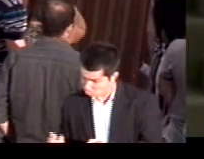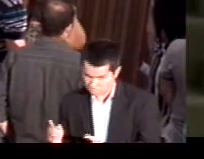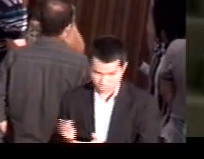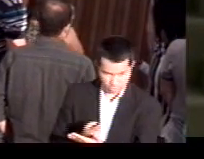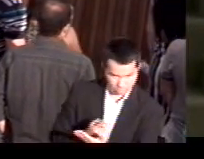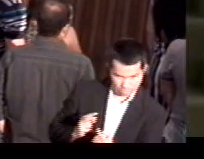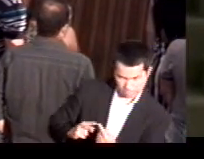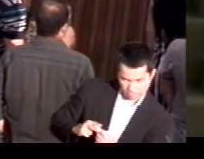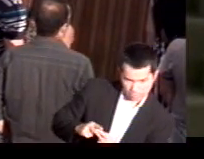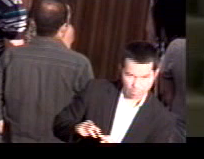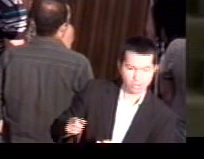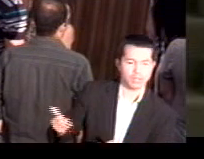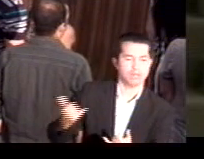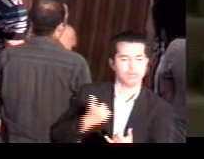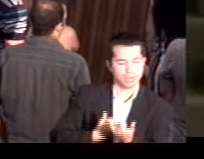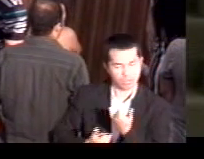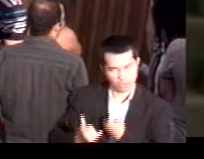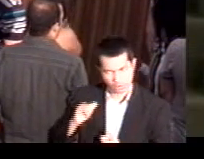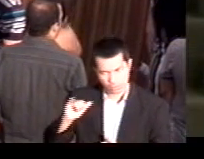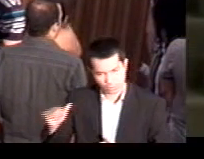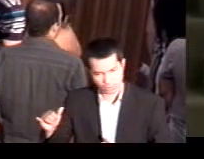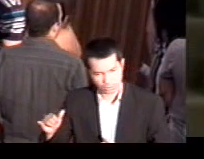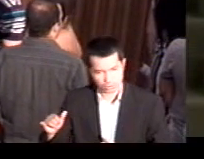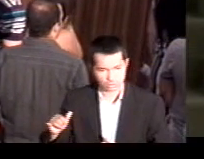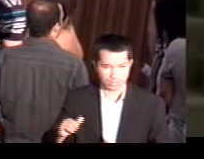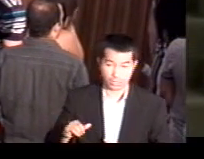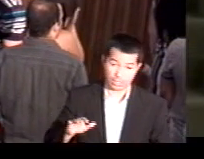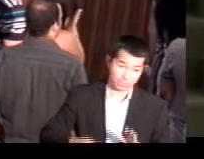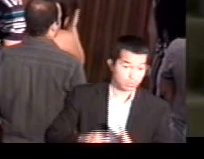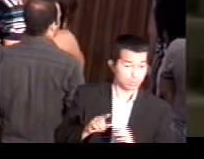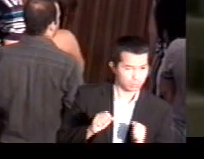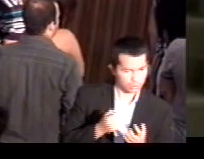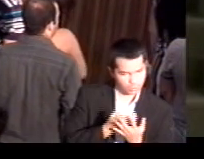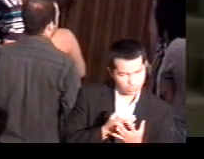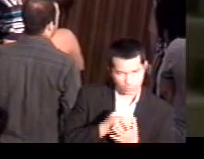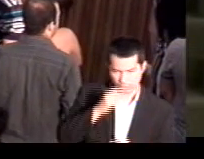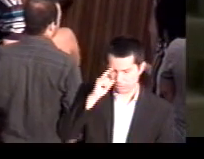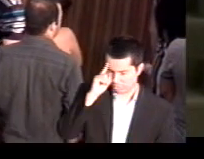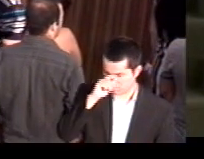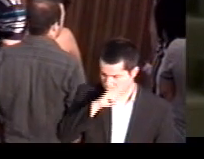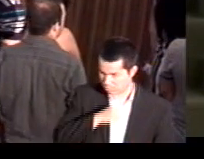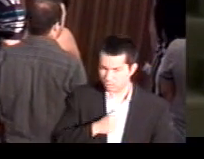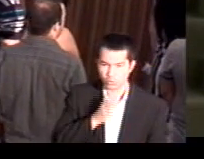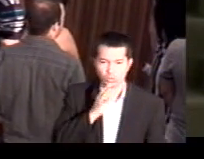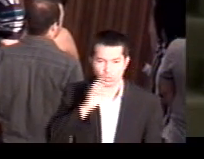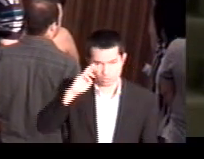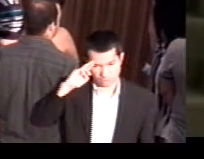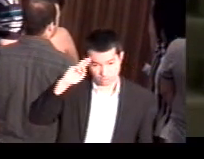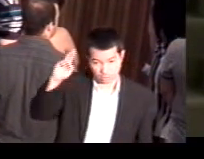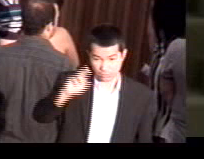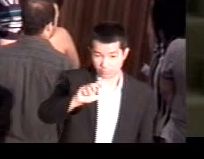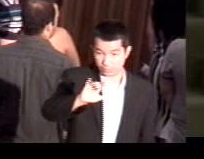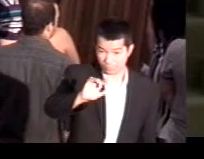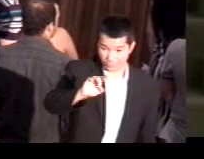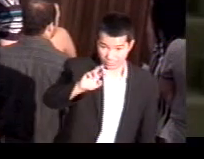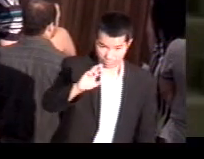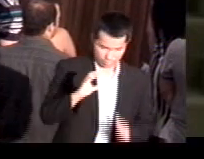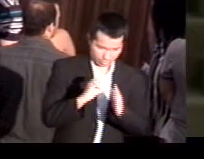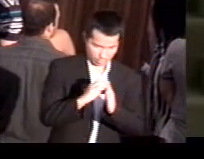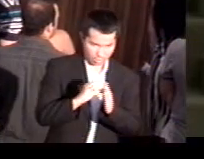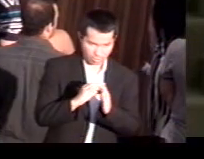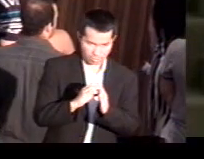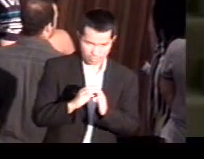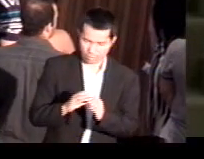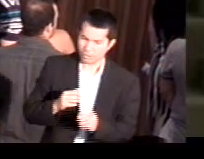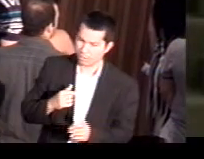Olha, está difícil. Eu já vi coisas tremendas acontecendo. Eu sei de um líder de célula que perguntou, um dos